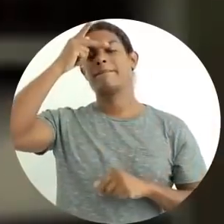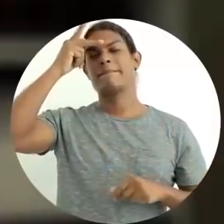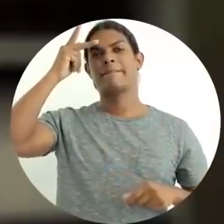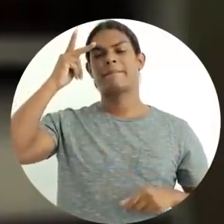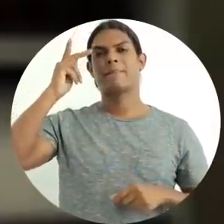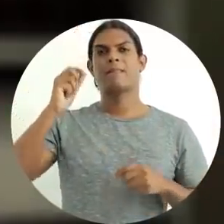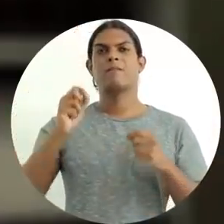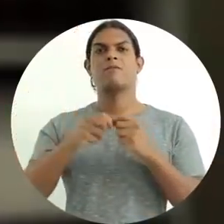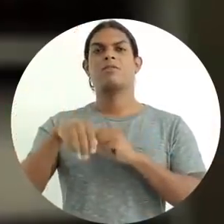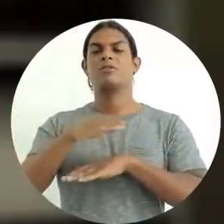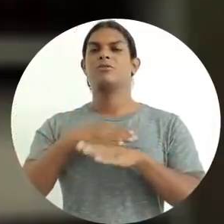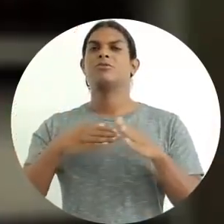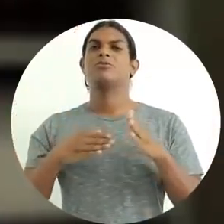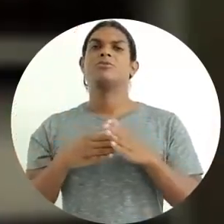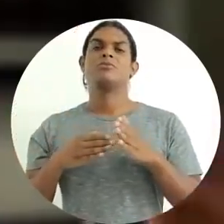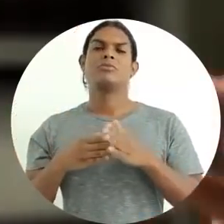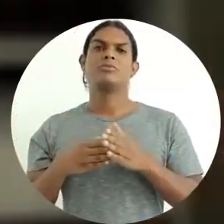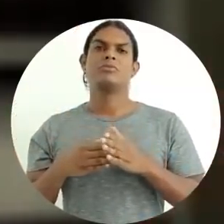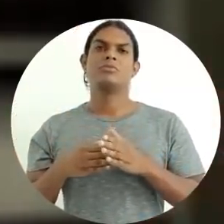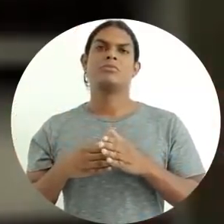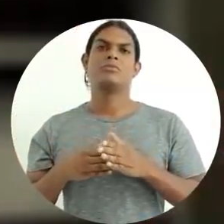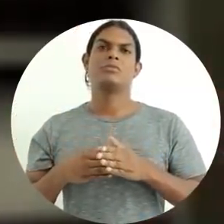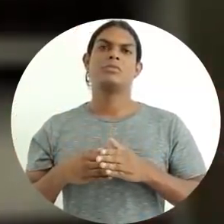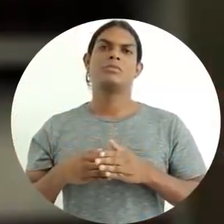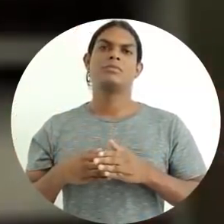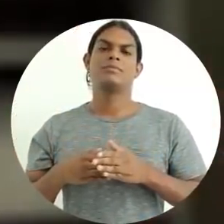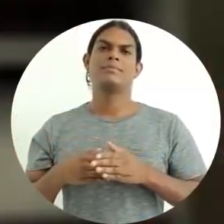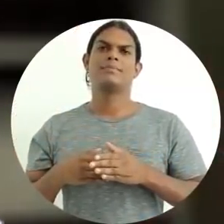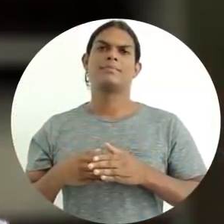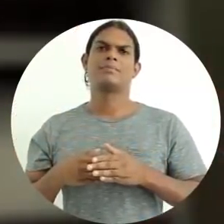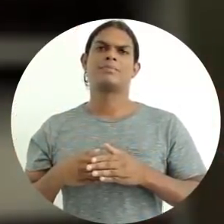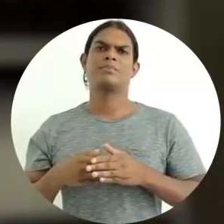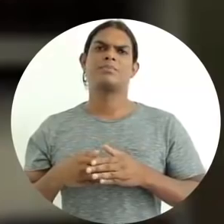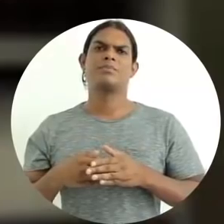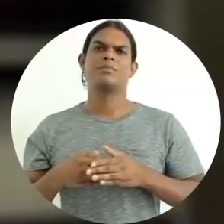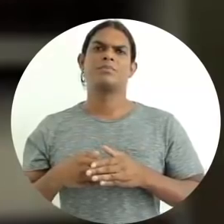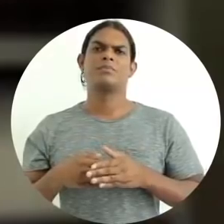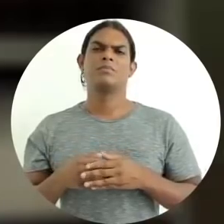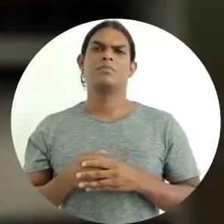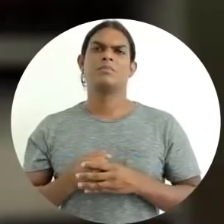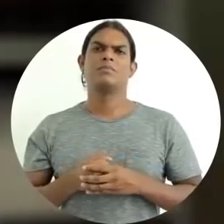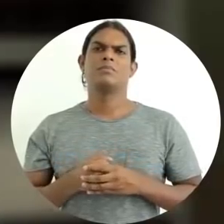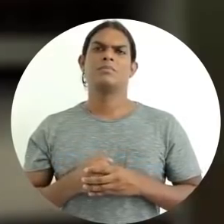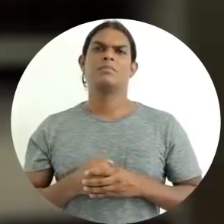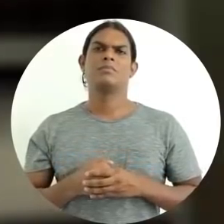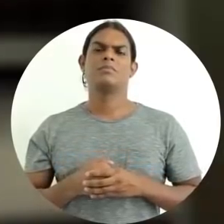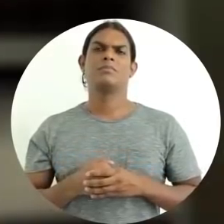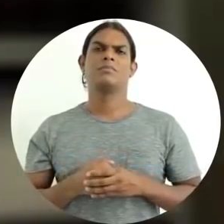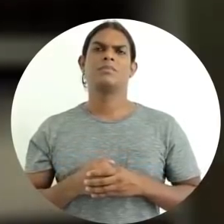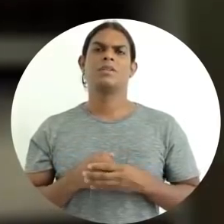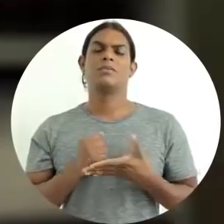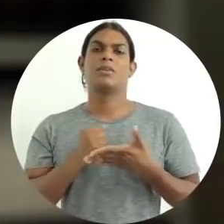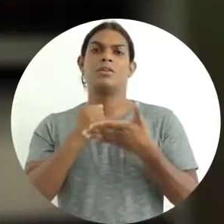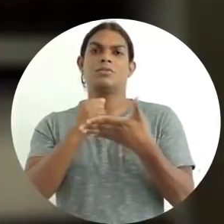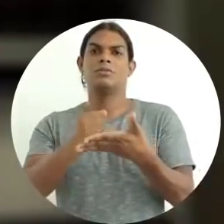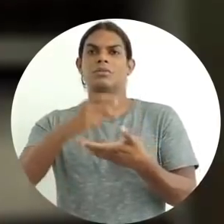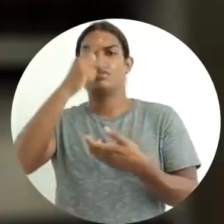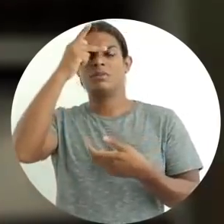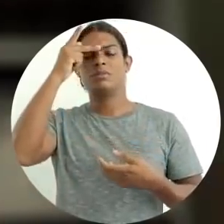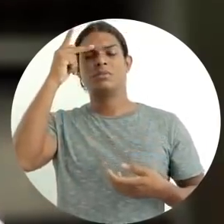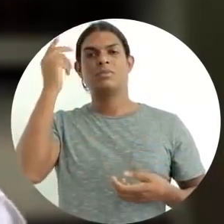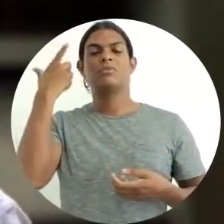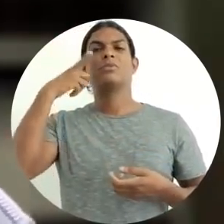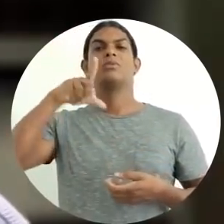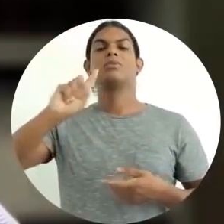pessoas e, fazendo tudo isso, ele vai levar as pessoas a alcançar o resultado estabelecido